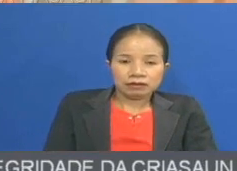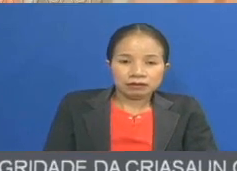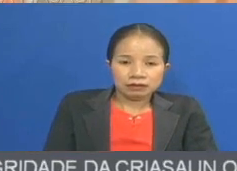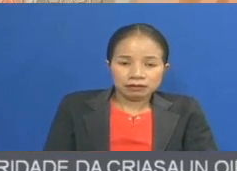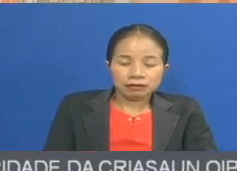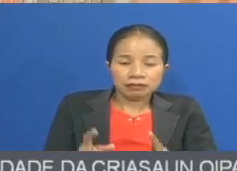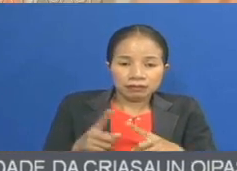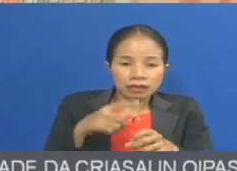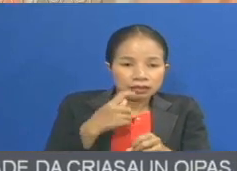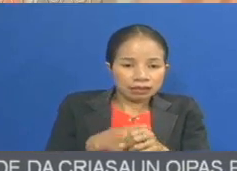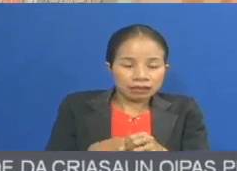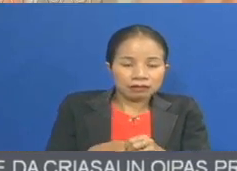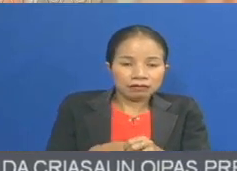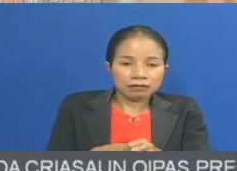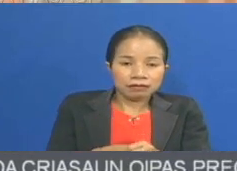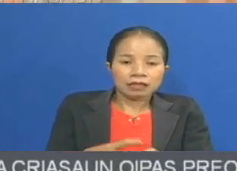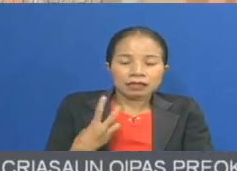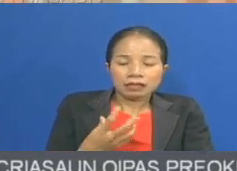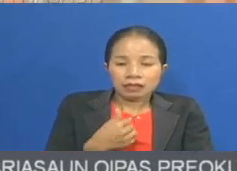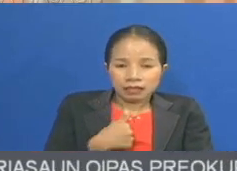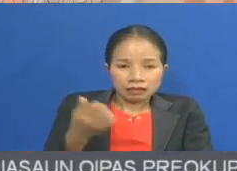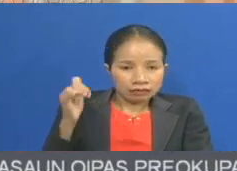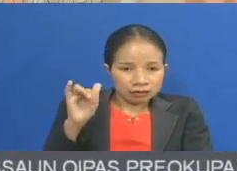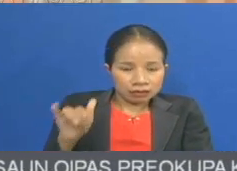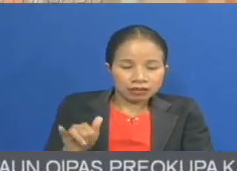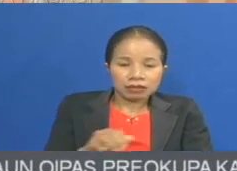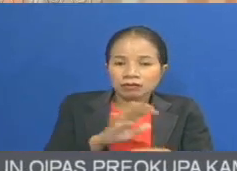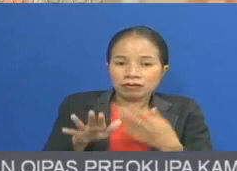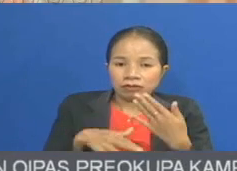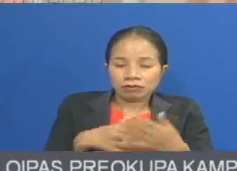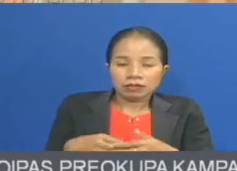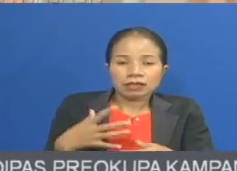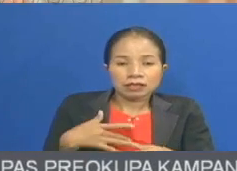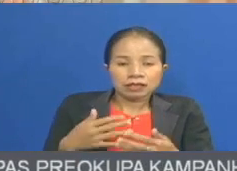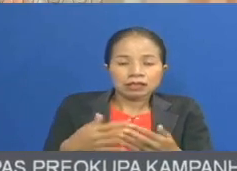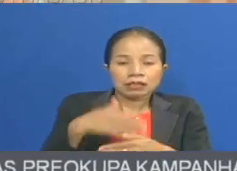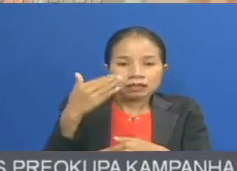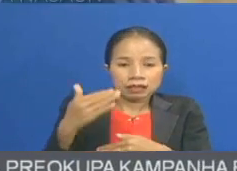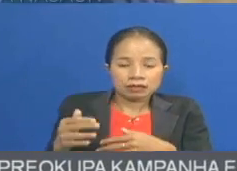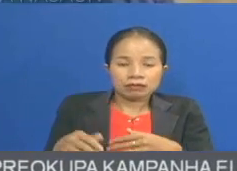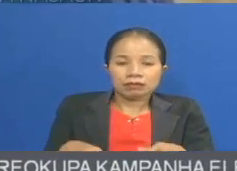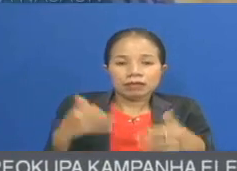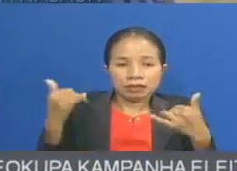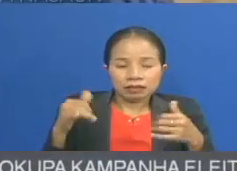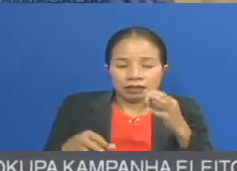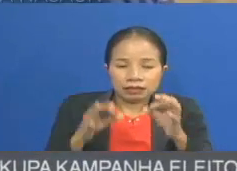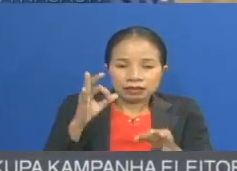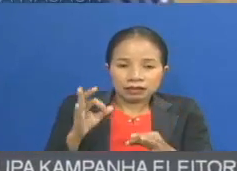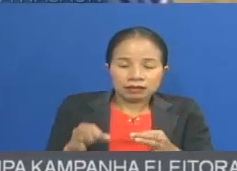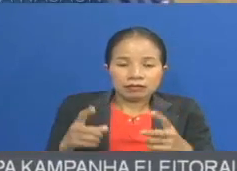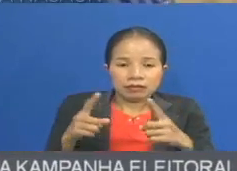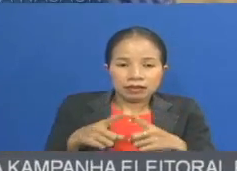consistente, vai tempo consistente, vai ter ralo, se não é outro sentido, ultrapassa a lima verde. E aqui, vai